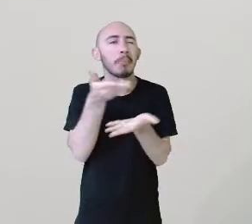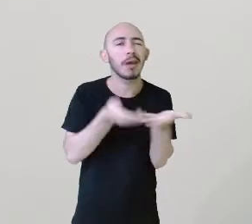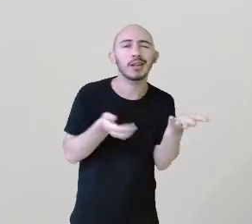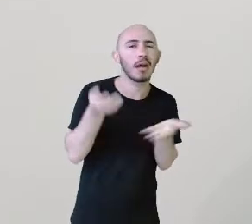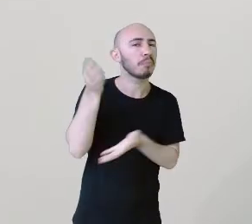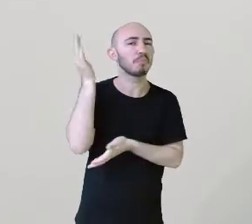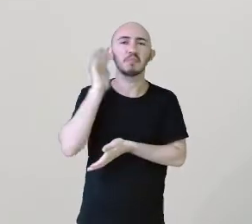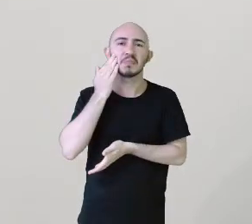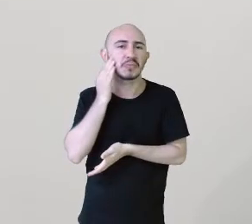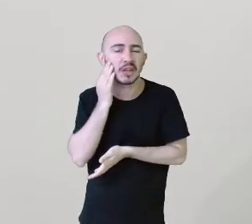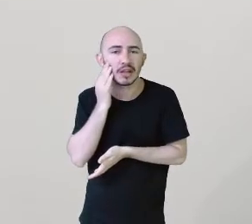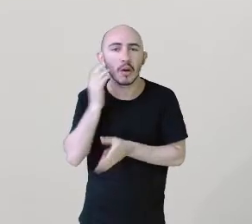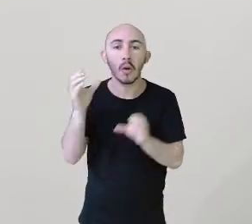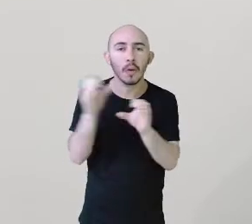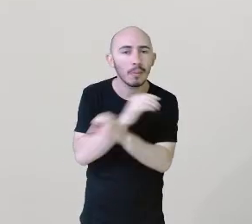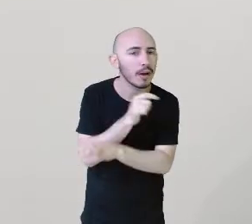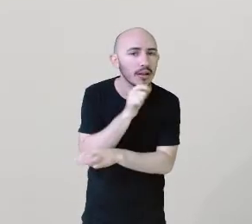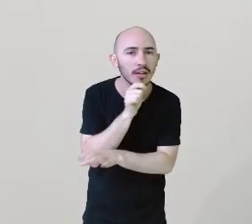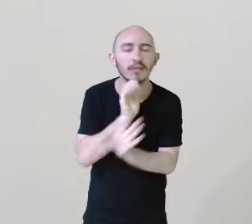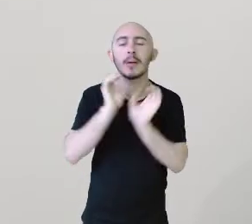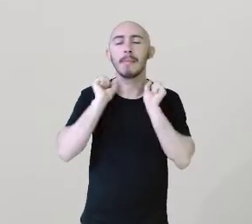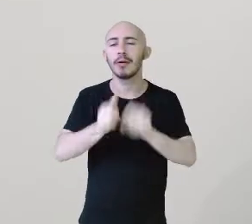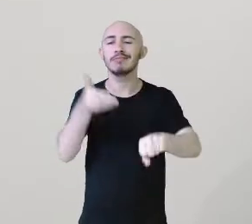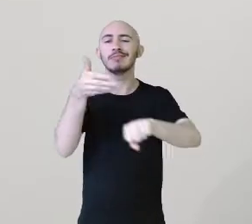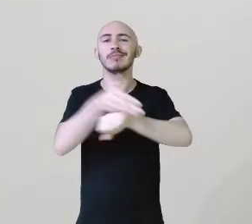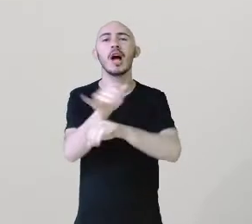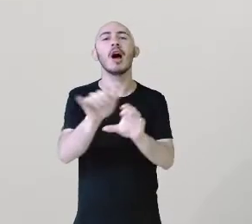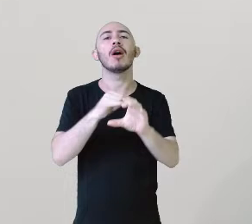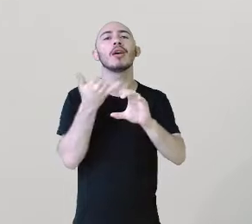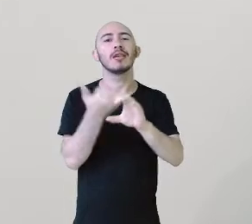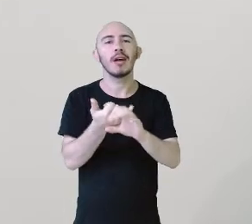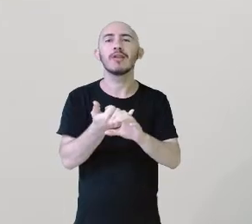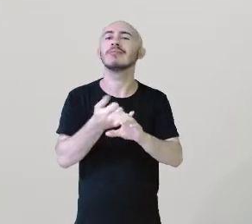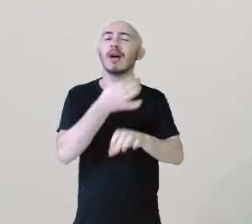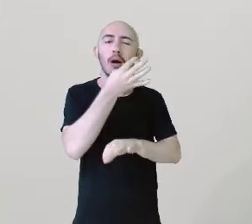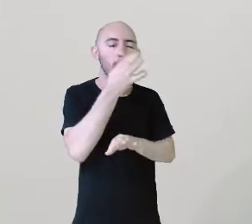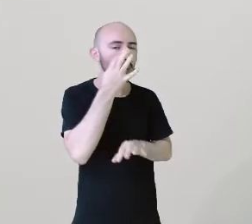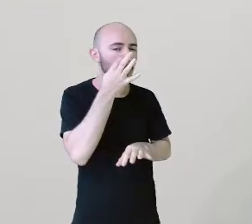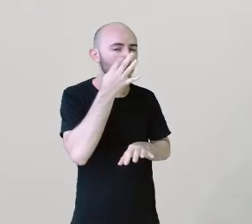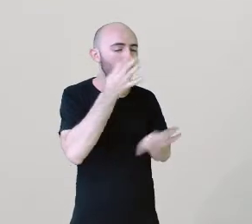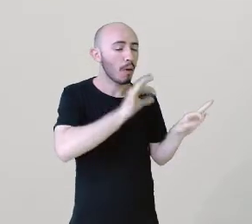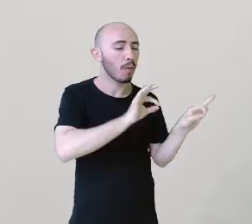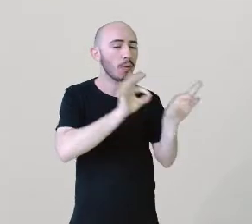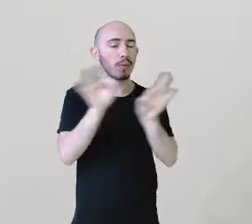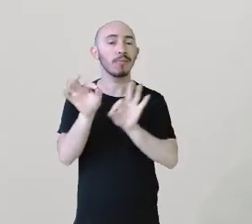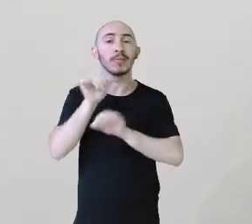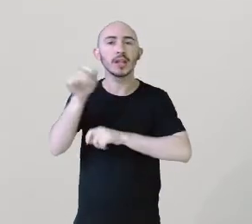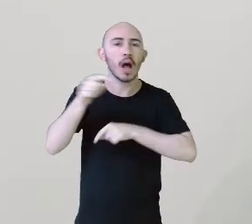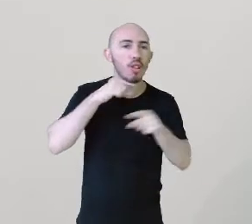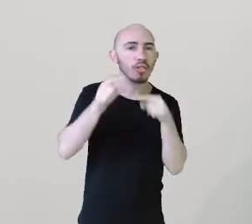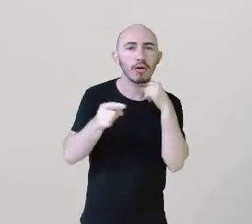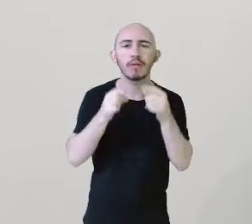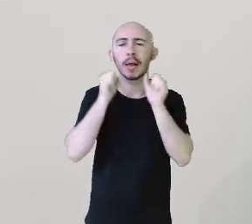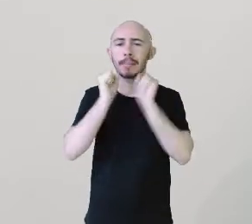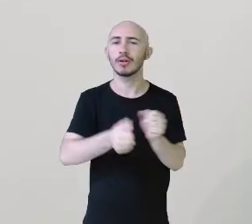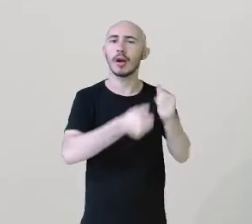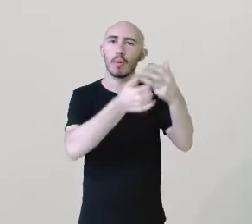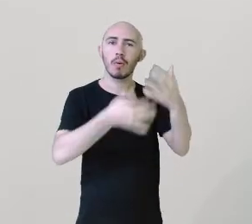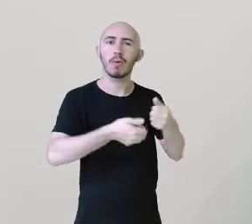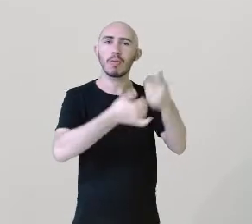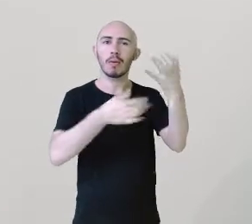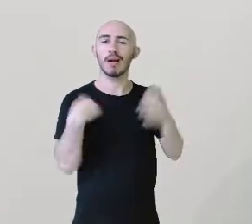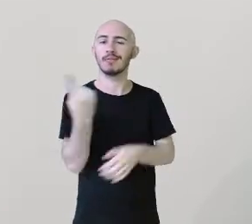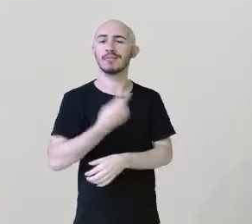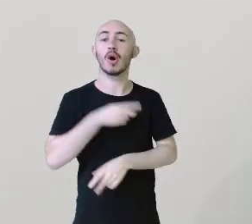quer revisar. Acesse o canal e assiste também. E se tiver alguma dúvida, pode perguntar por lá, que a gente está sempre respondendo